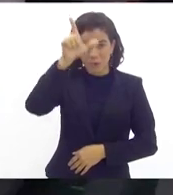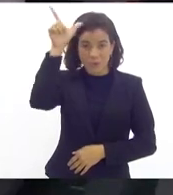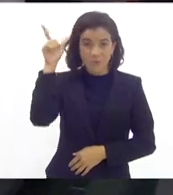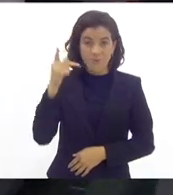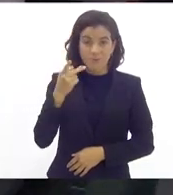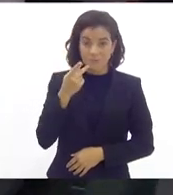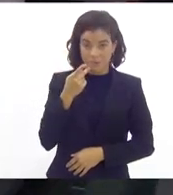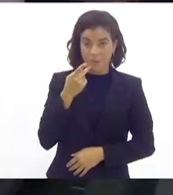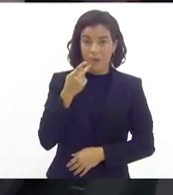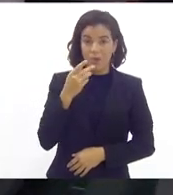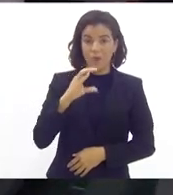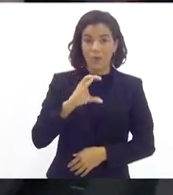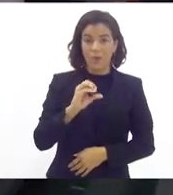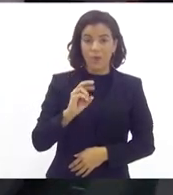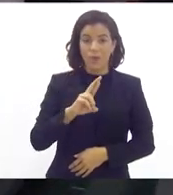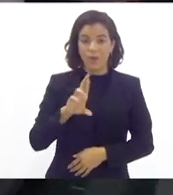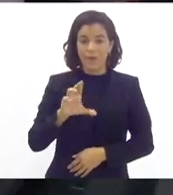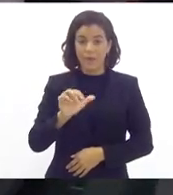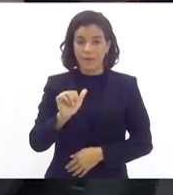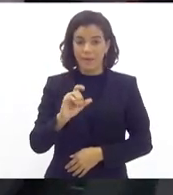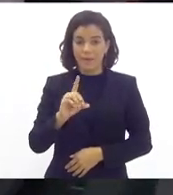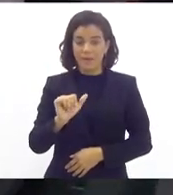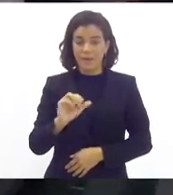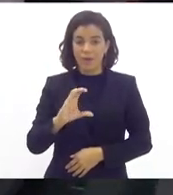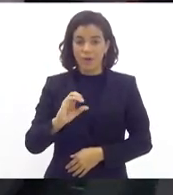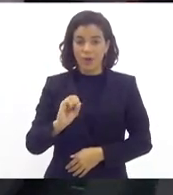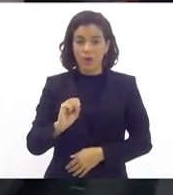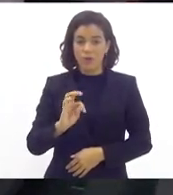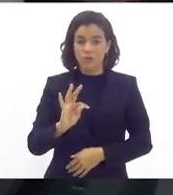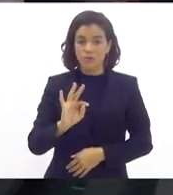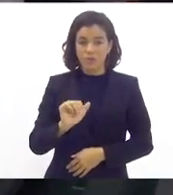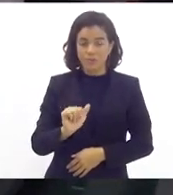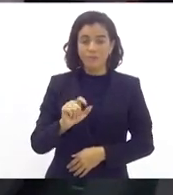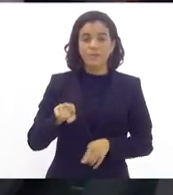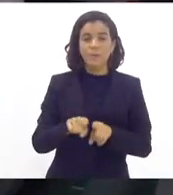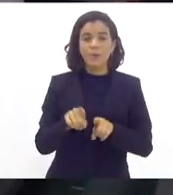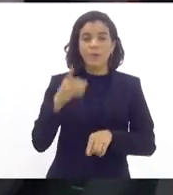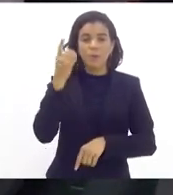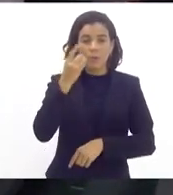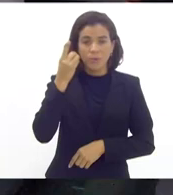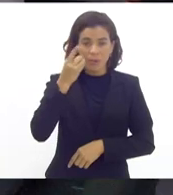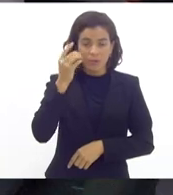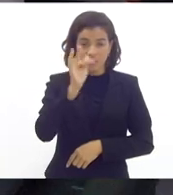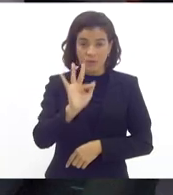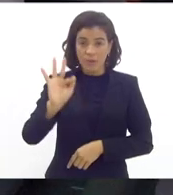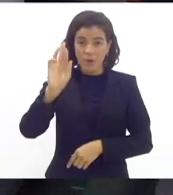Rocha. Agradecer aqui também a presença do deputado federal Raymond. Bem-vindo,